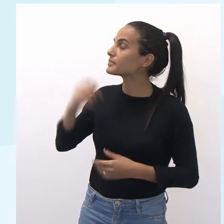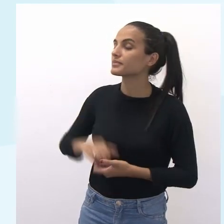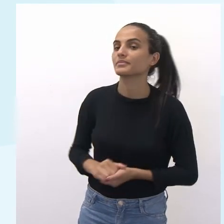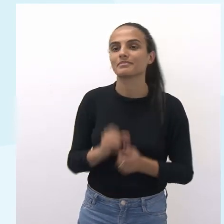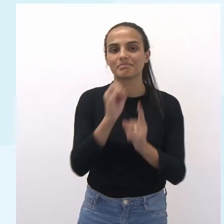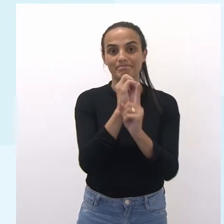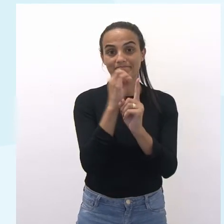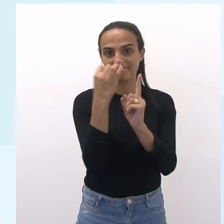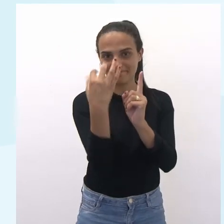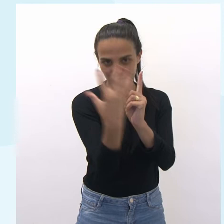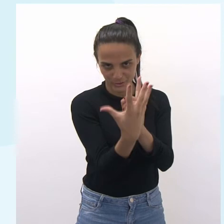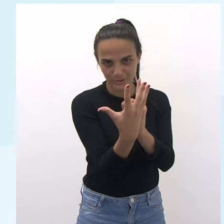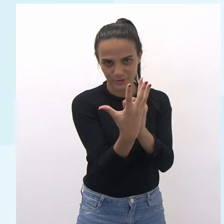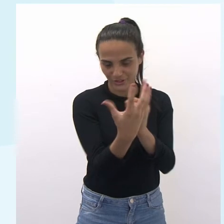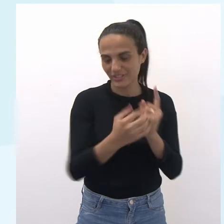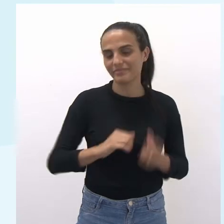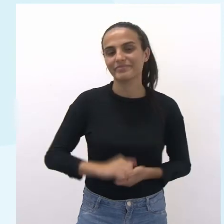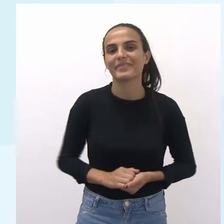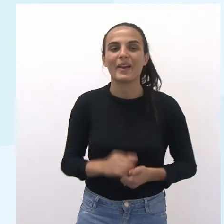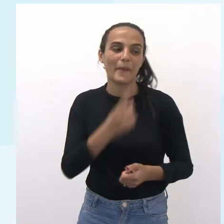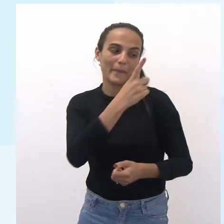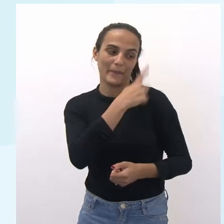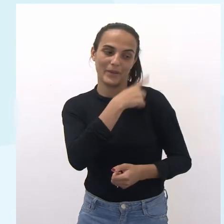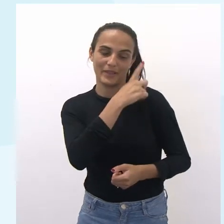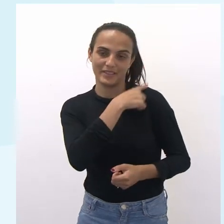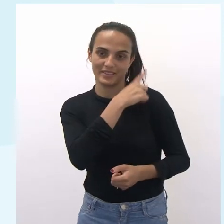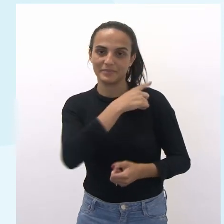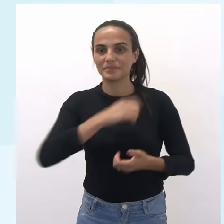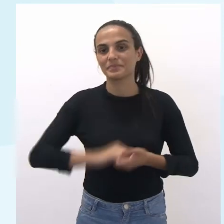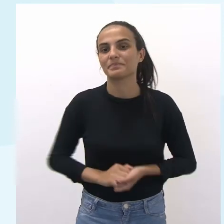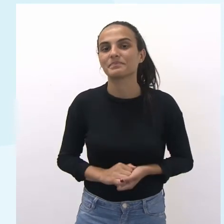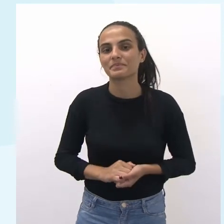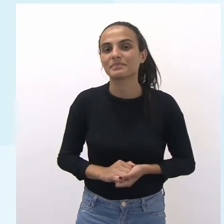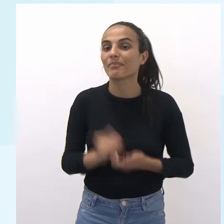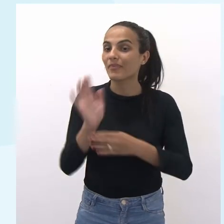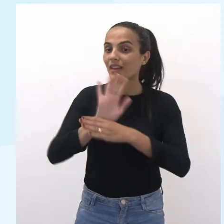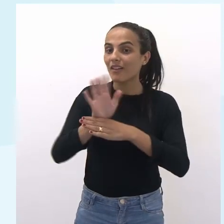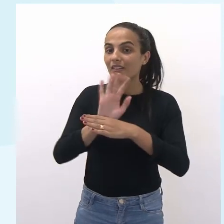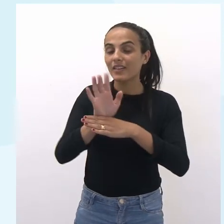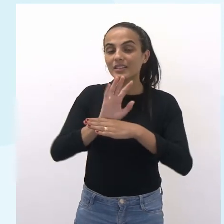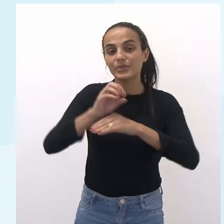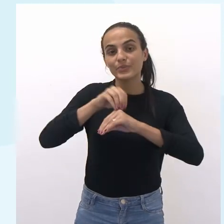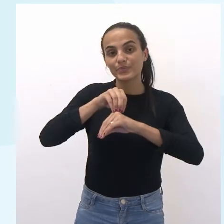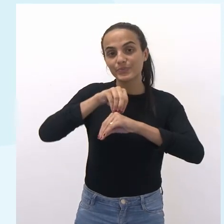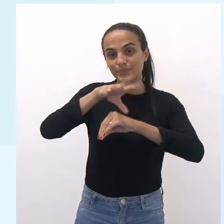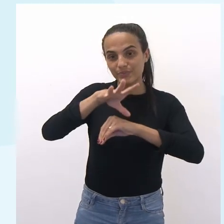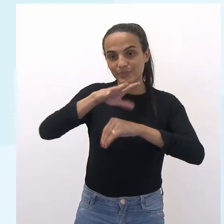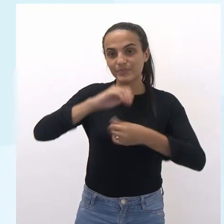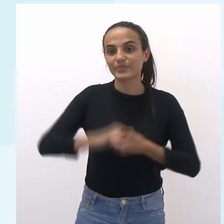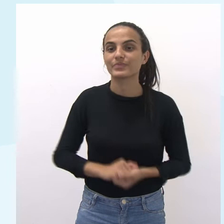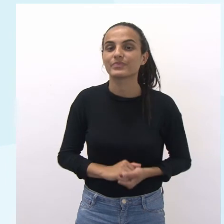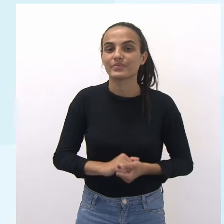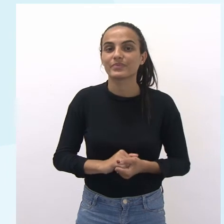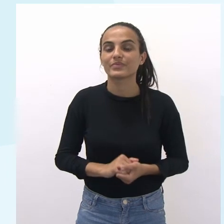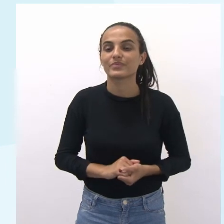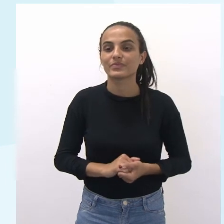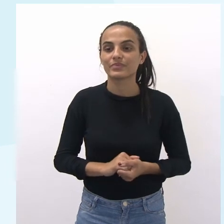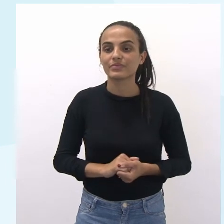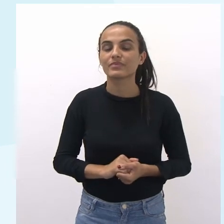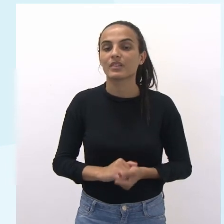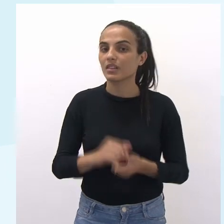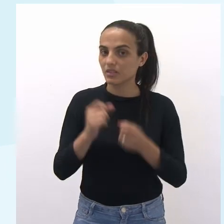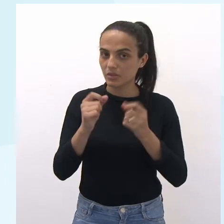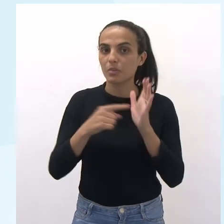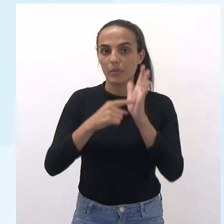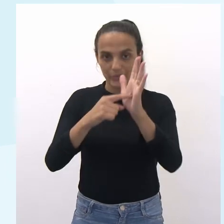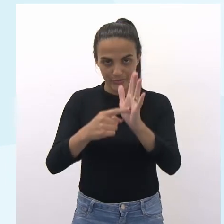Sociologia. Vamos para a Sociologia da primeira série do ensino médio. O vídeo indicado de uma maneira interdisciplinar, que nós destacamos muito